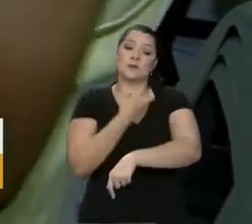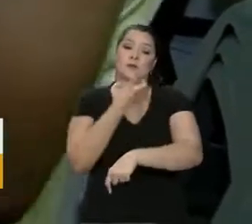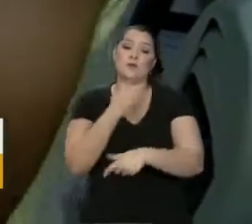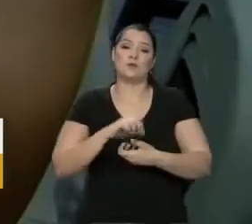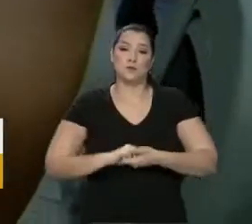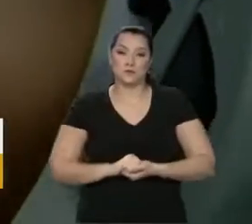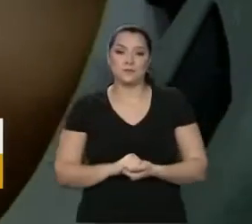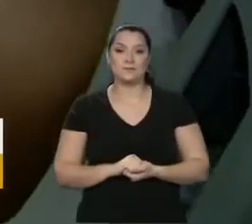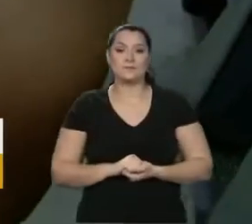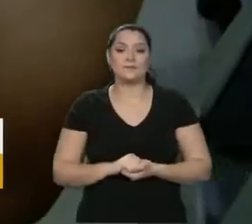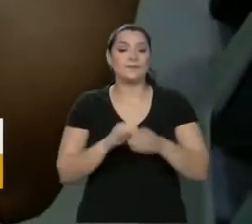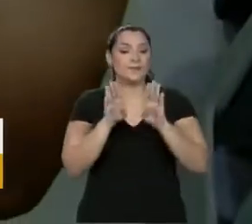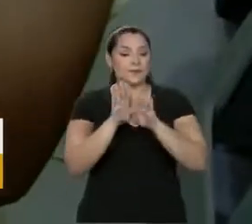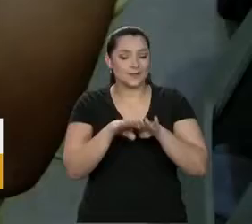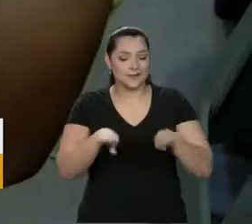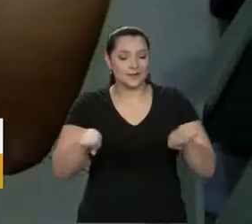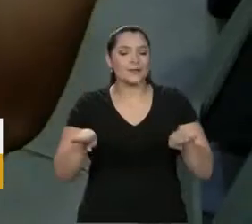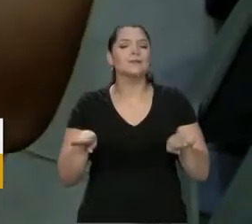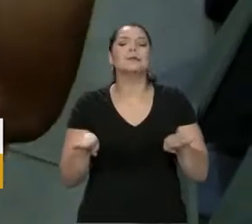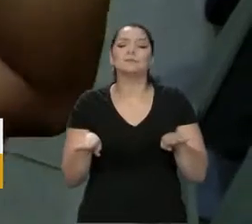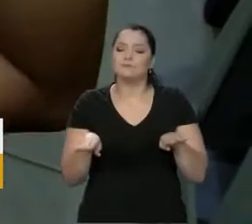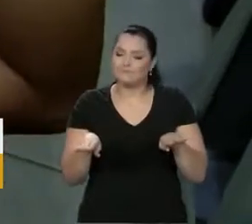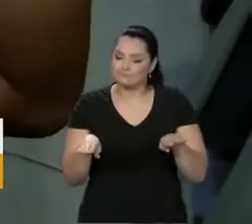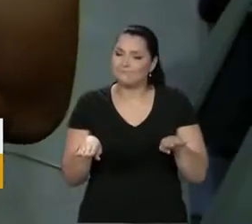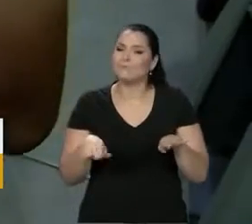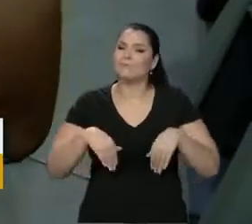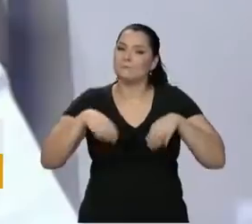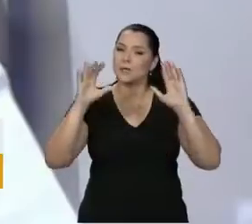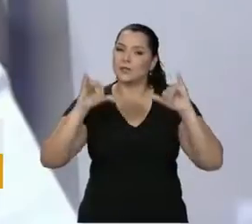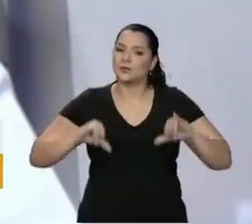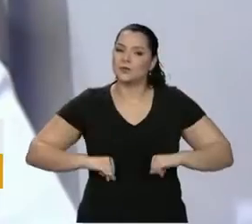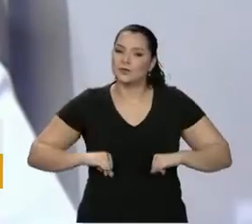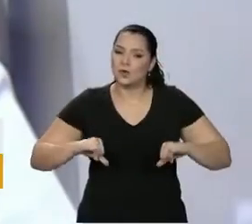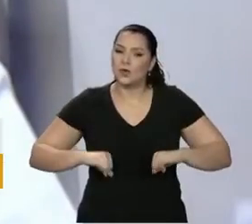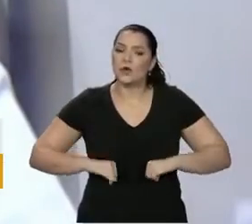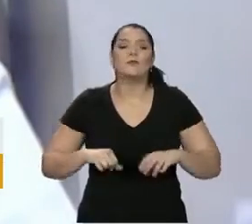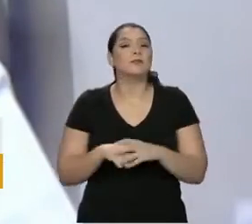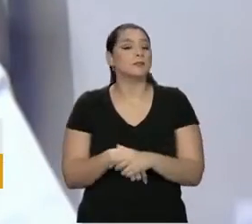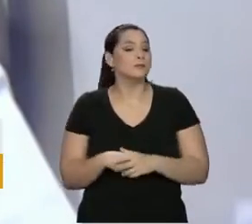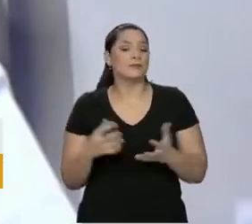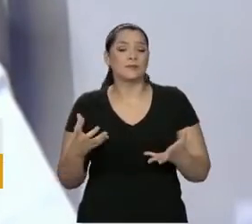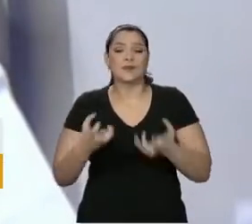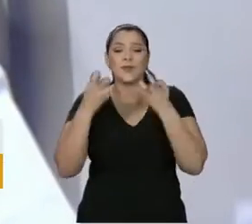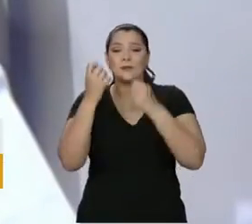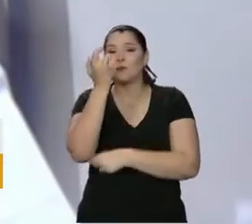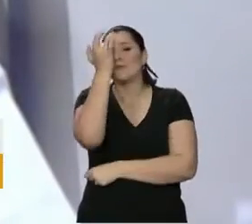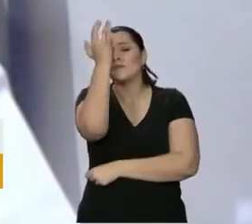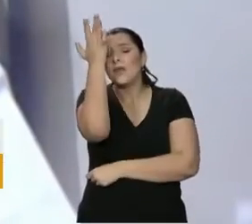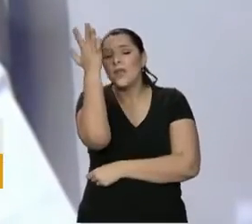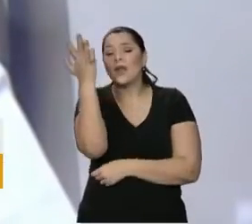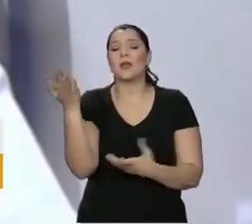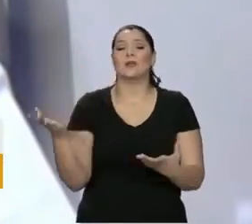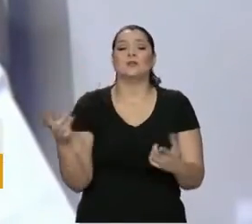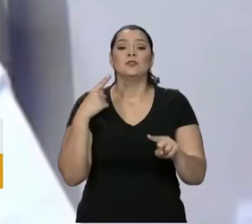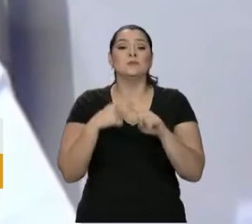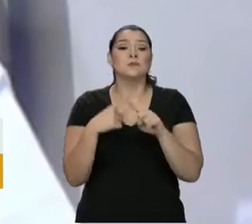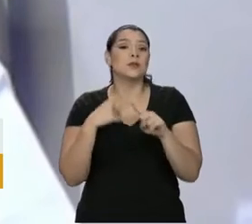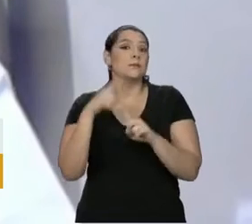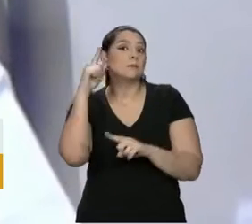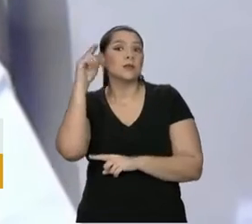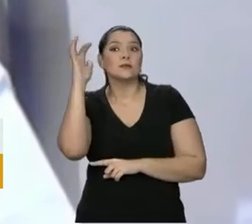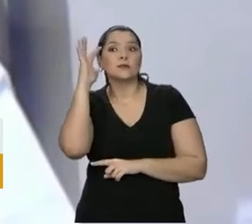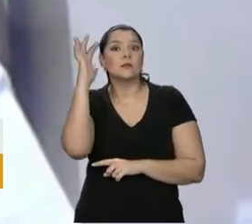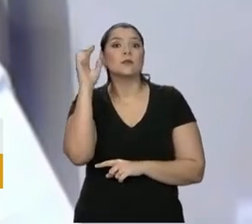queimaduras as crianças são as mais vulneráveis se queima por mais facilidade imaginando que